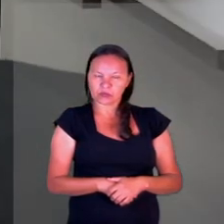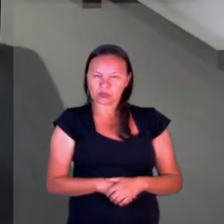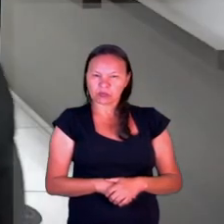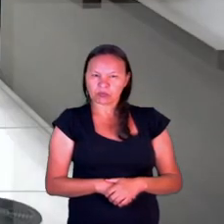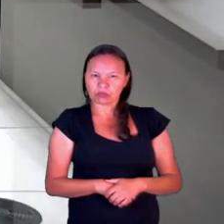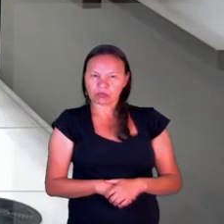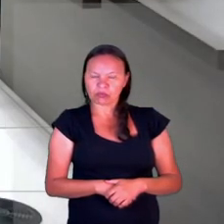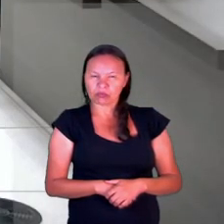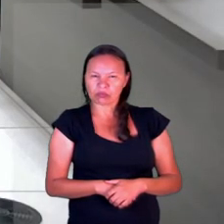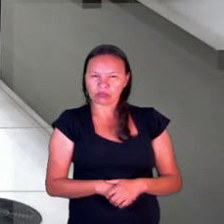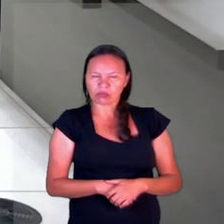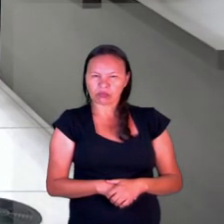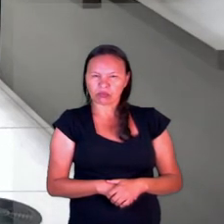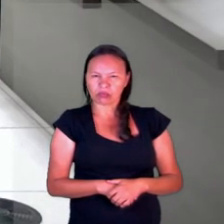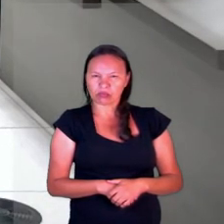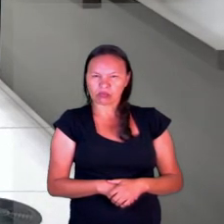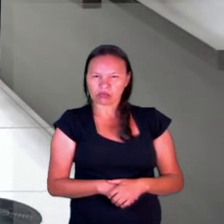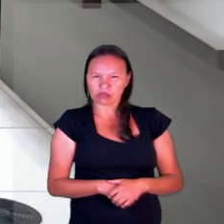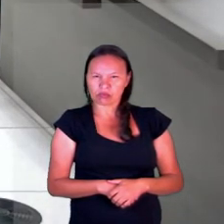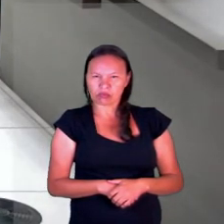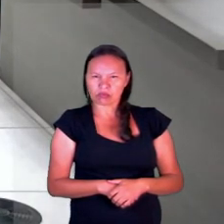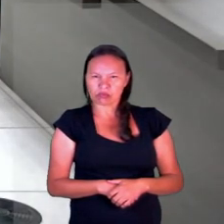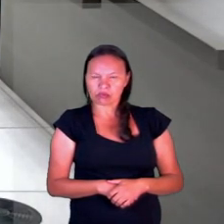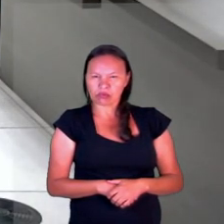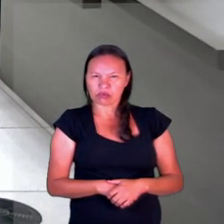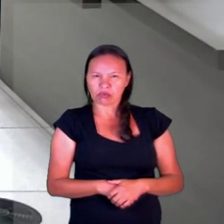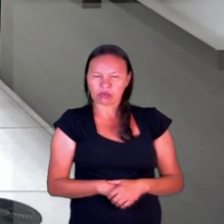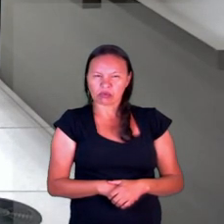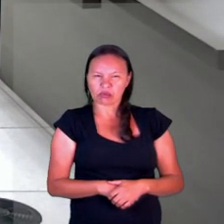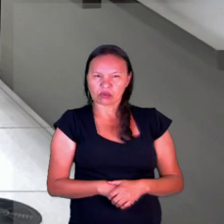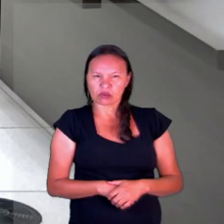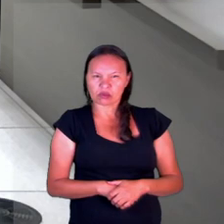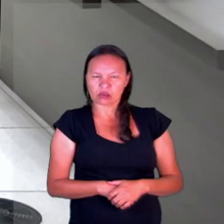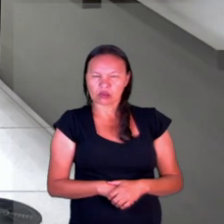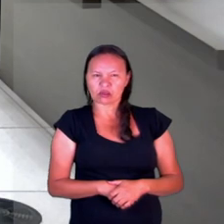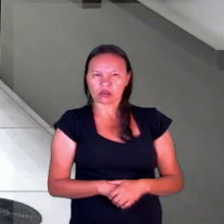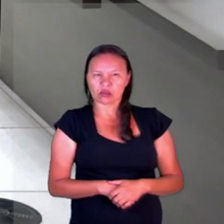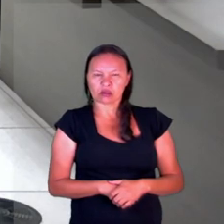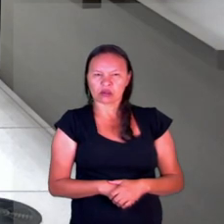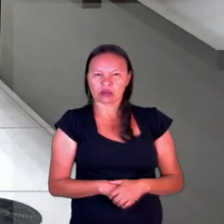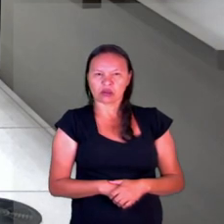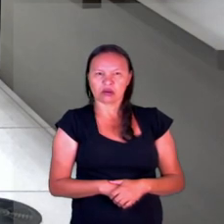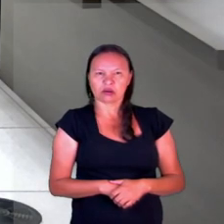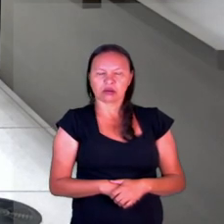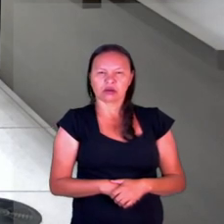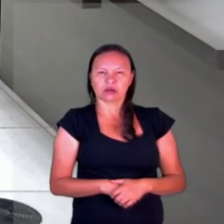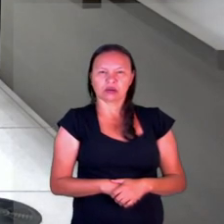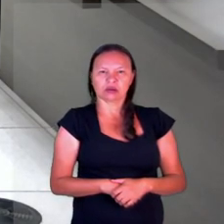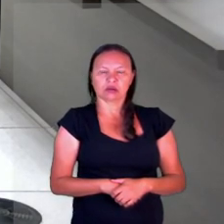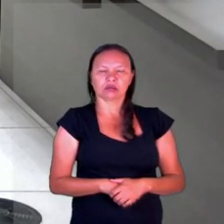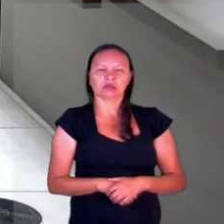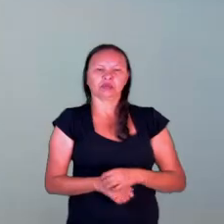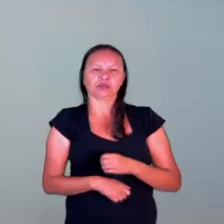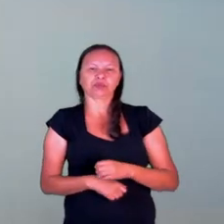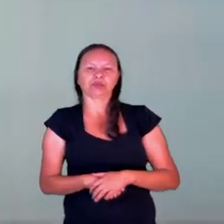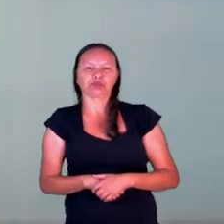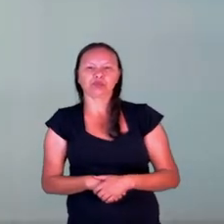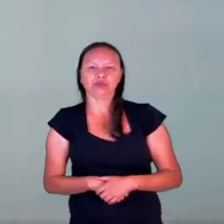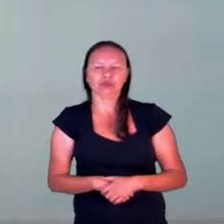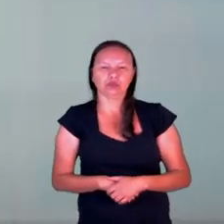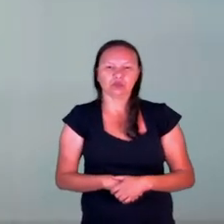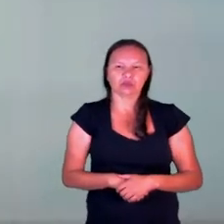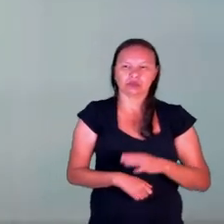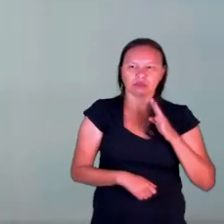Fernando Dr Fernando Olá Opa Olá vamos lá bem rapidamente né minutos legal